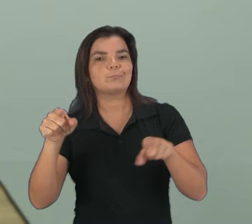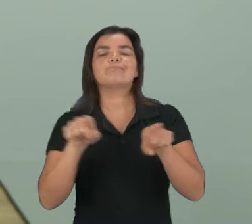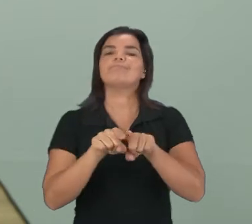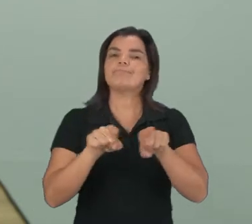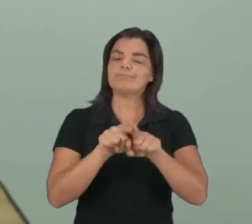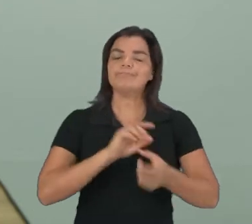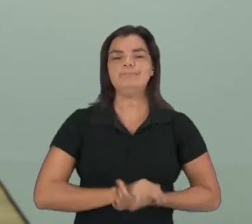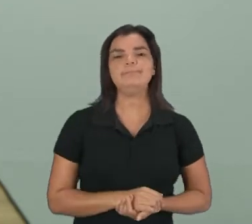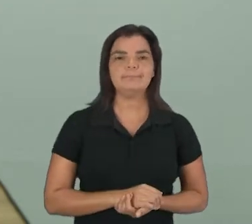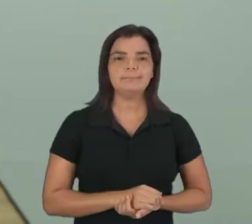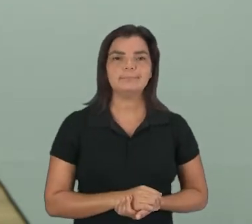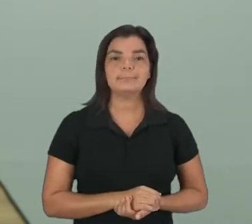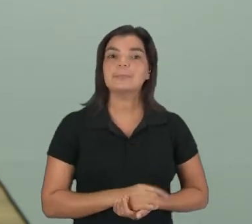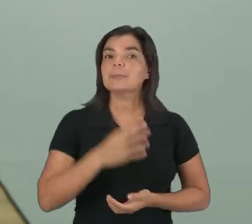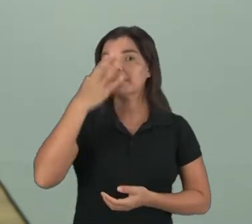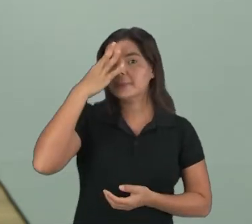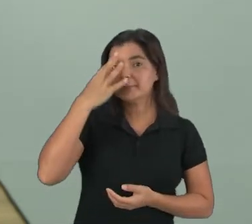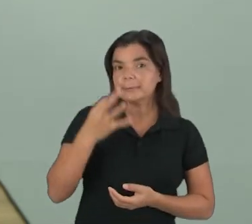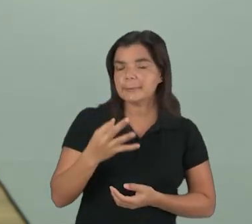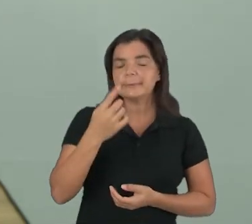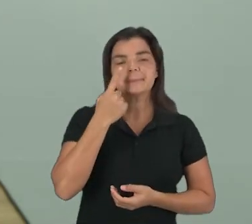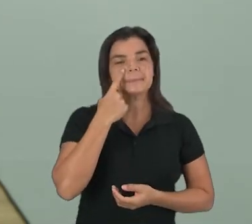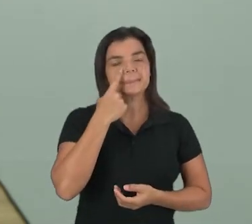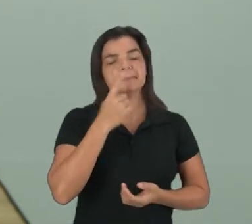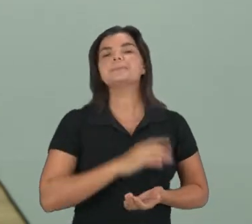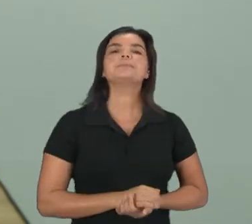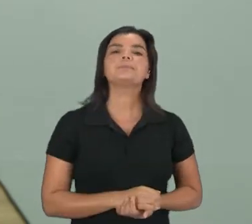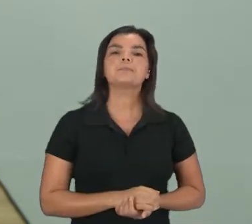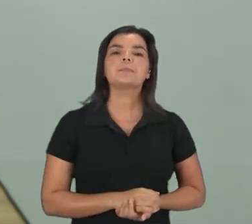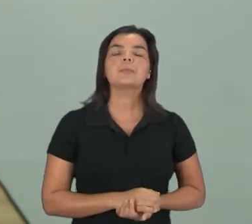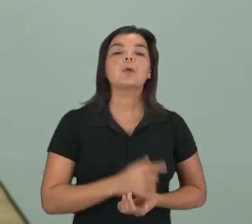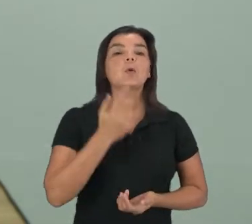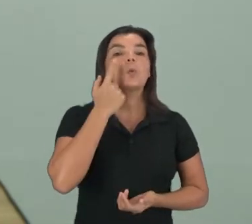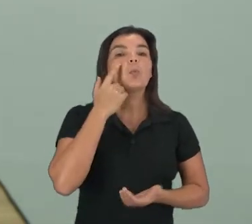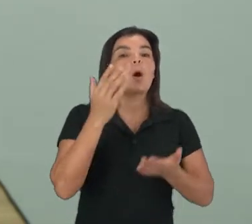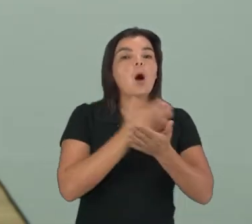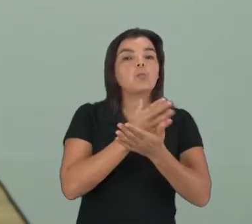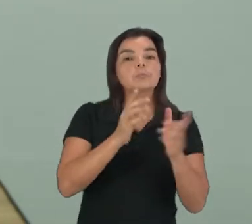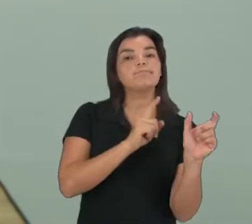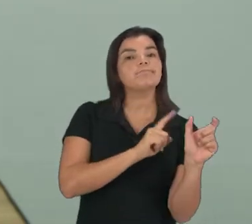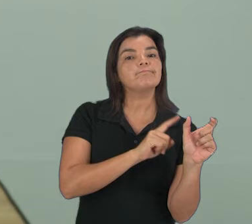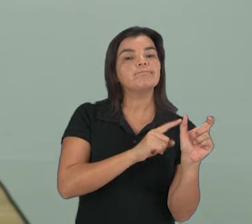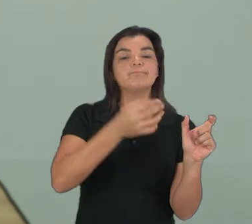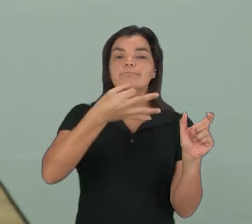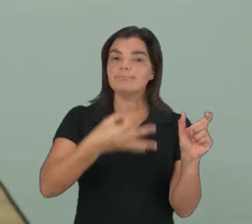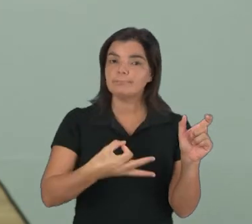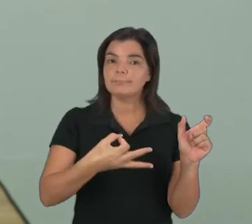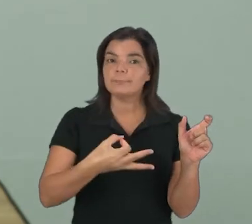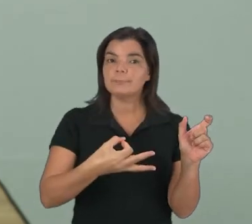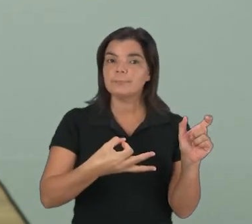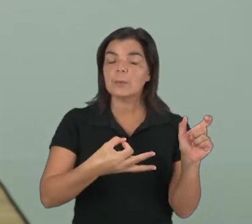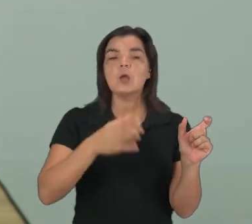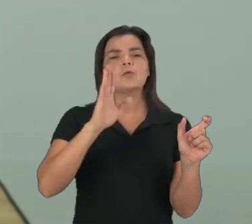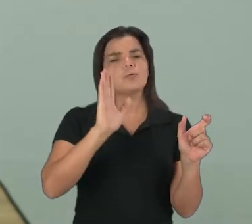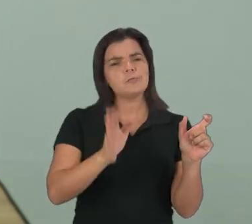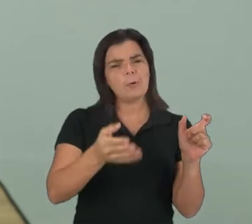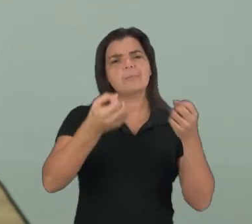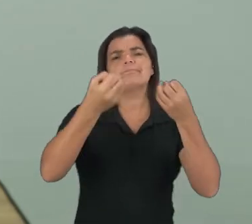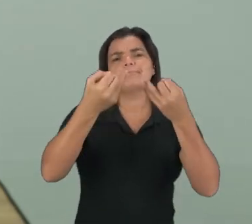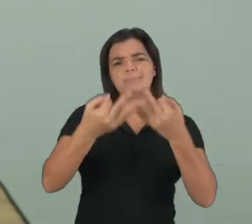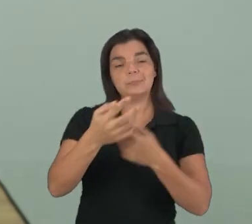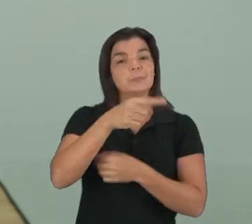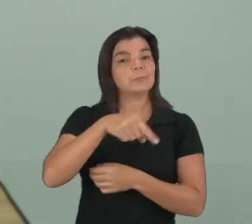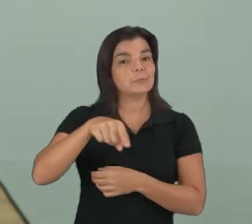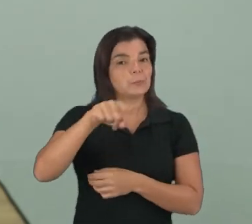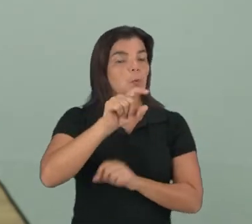uma mais outra, tá certo? Então vamos lá. Aqui nós vemos algumas palavrinhas, certo? E nós já falamos aqui, eu falei